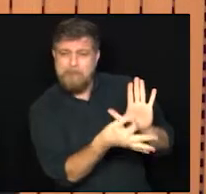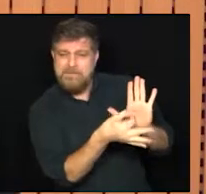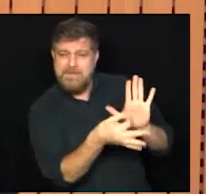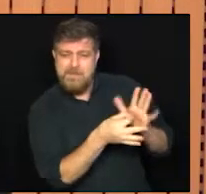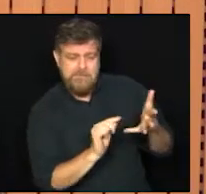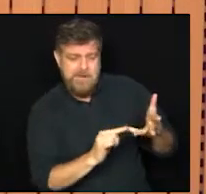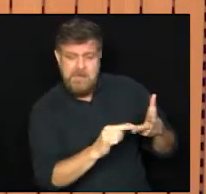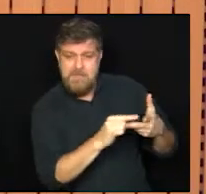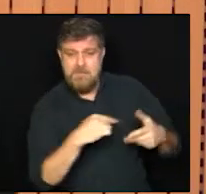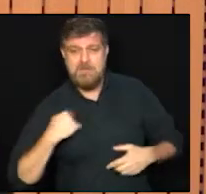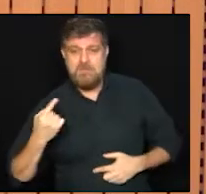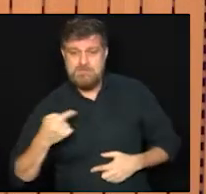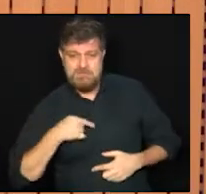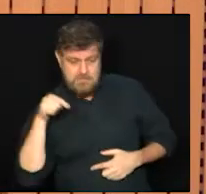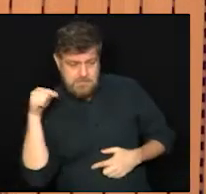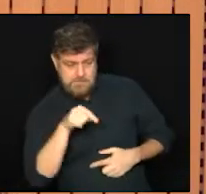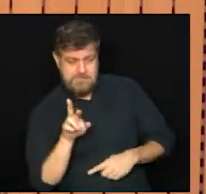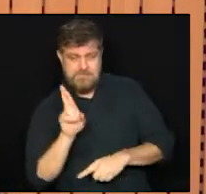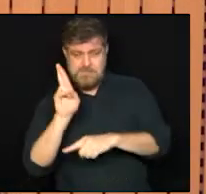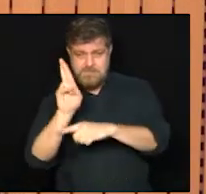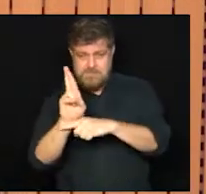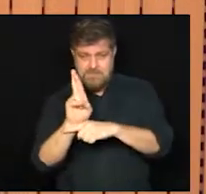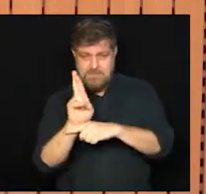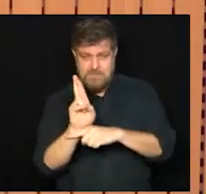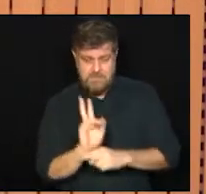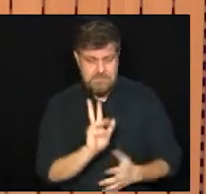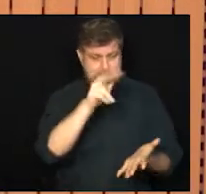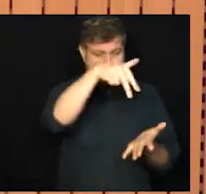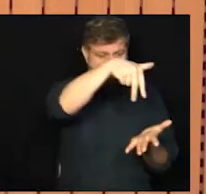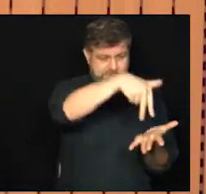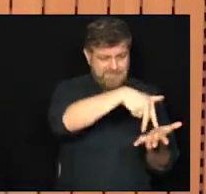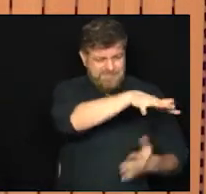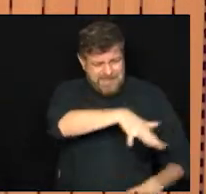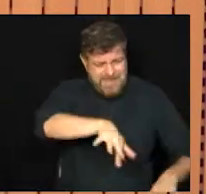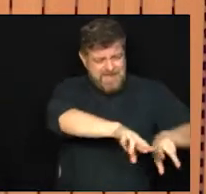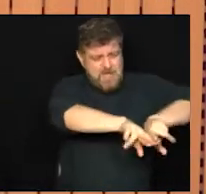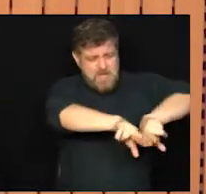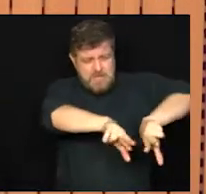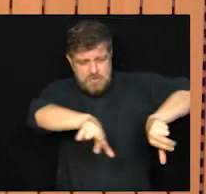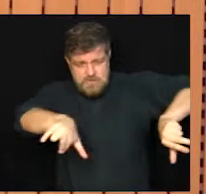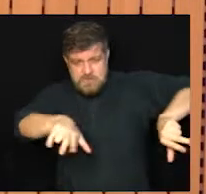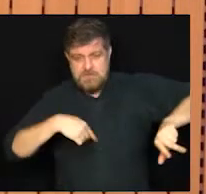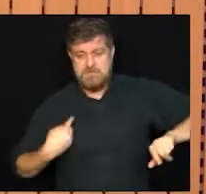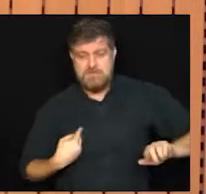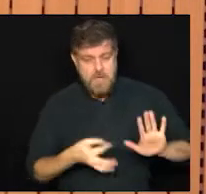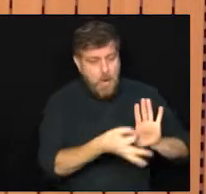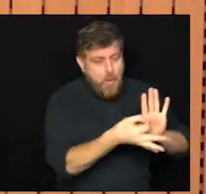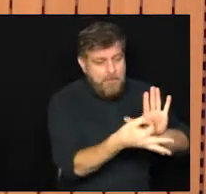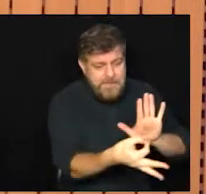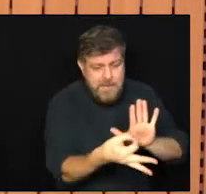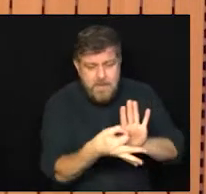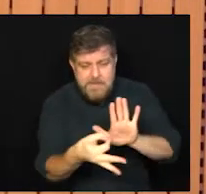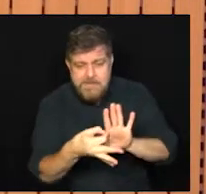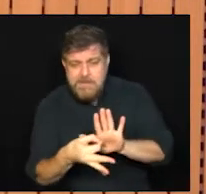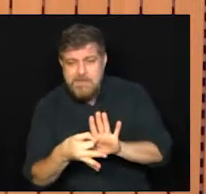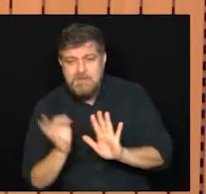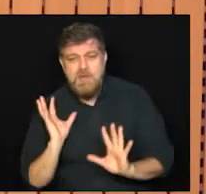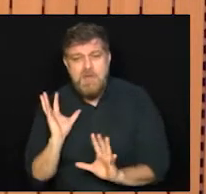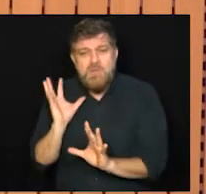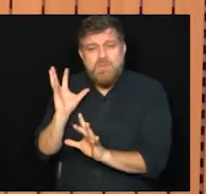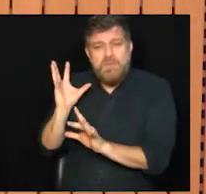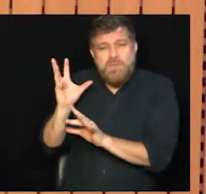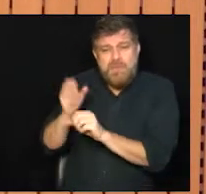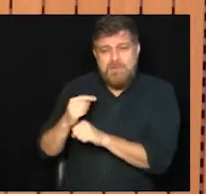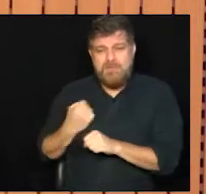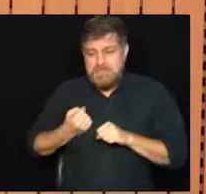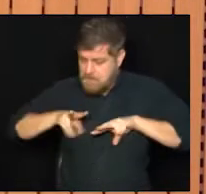dar voz aos representantes de todos os setores para poder ouvir, assim, com mais